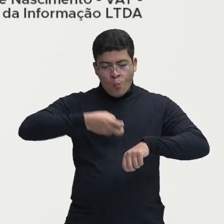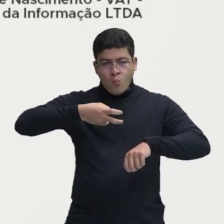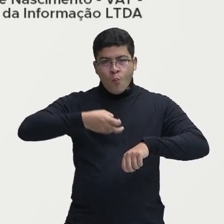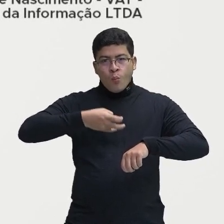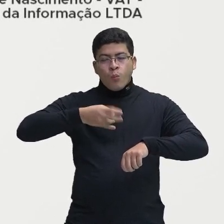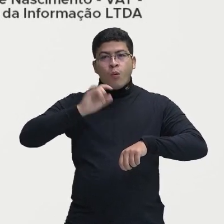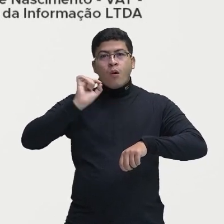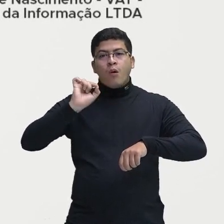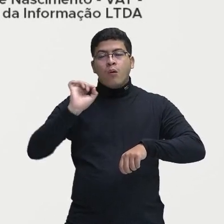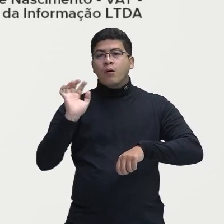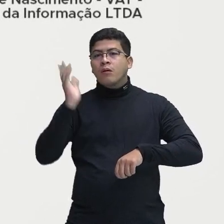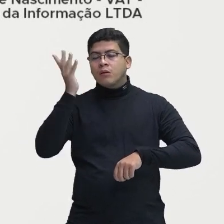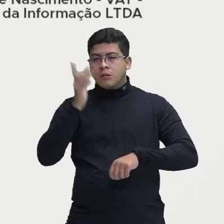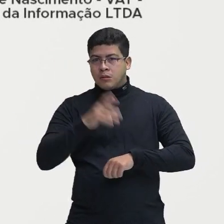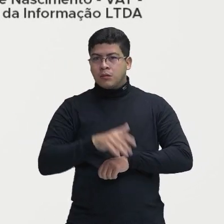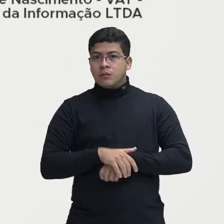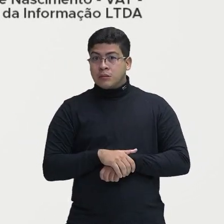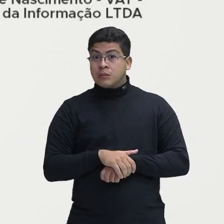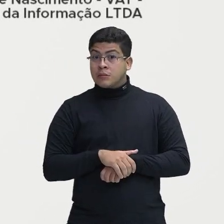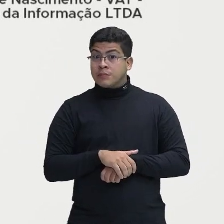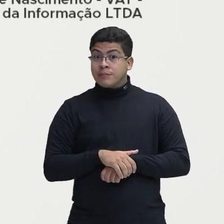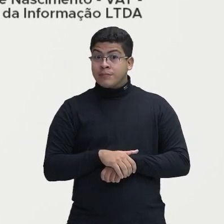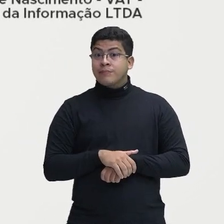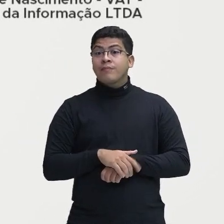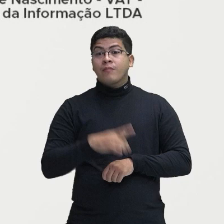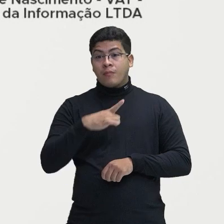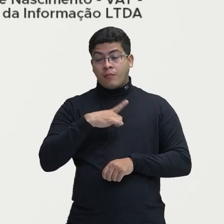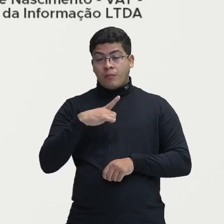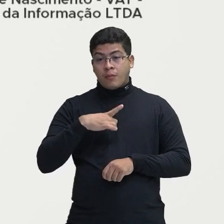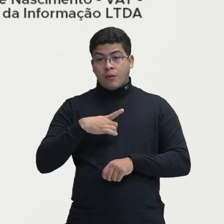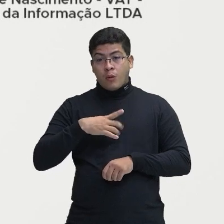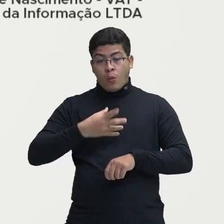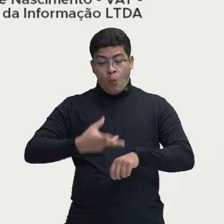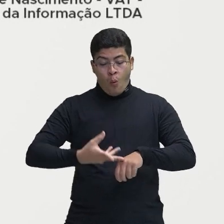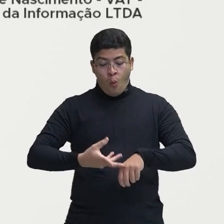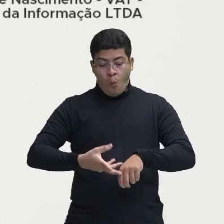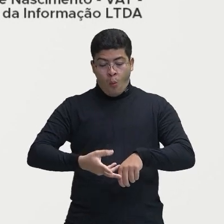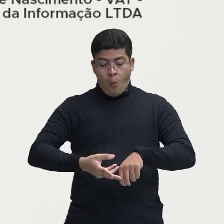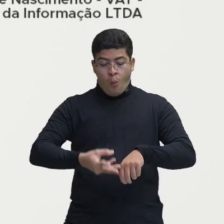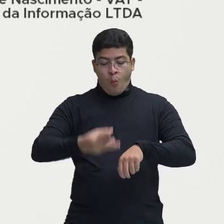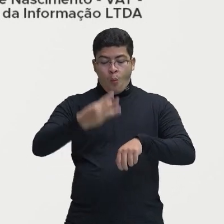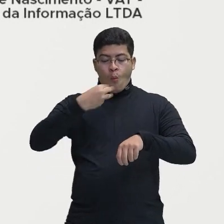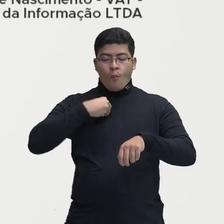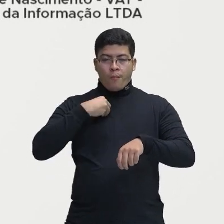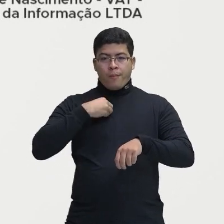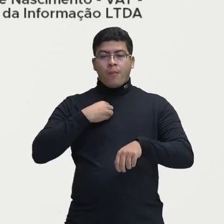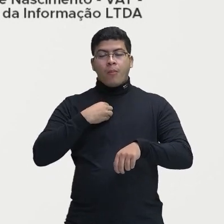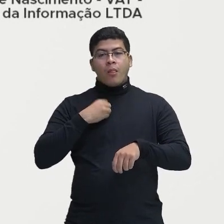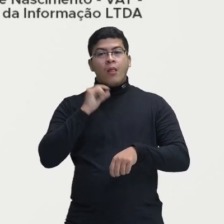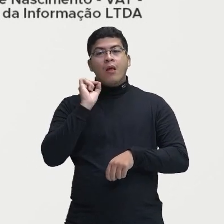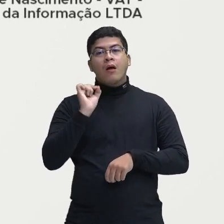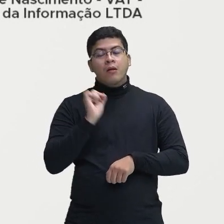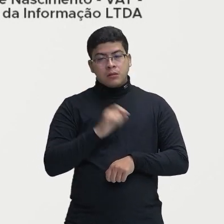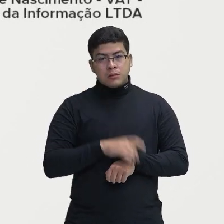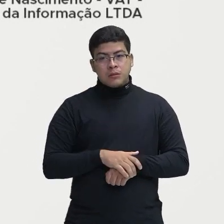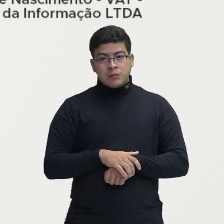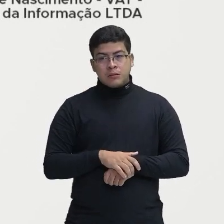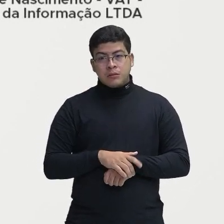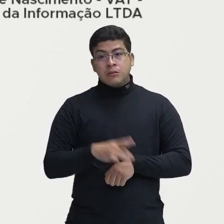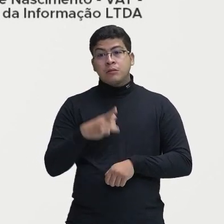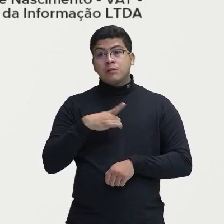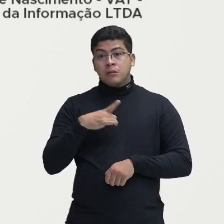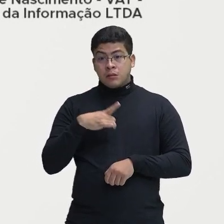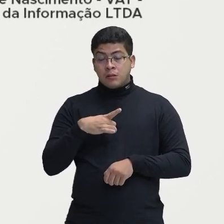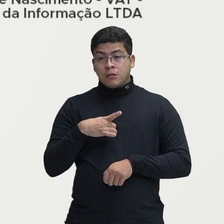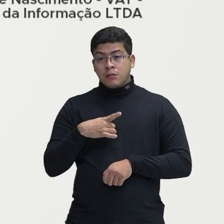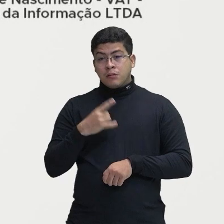o que acontece? O processo de ciclo de vida desse protozoário dentro ainda do